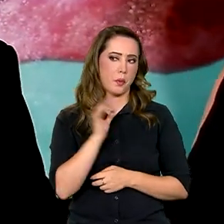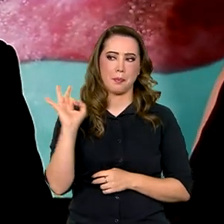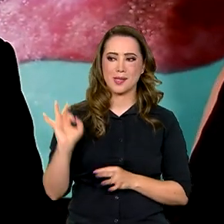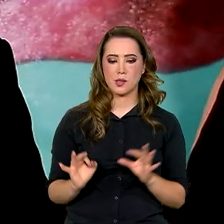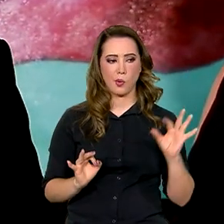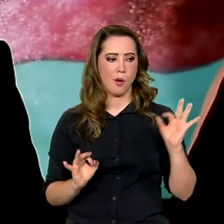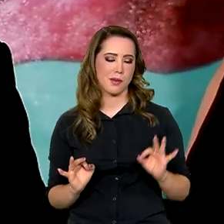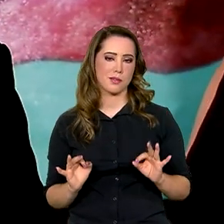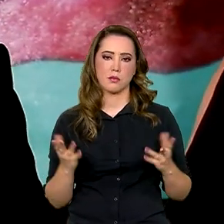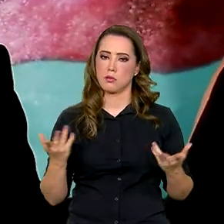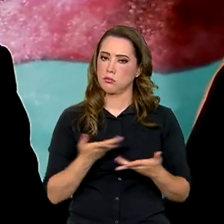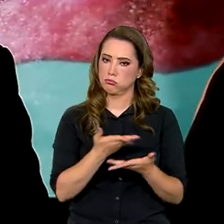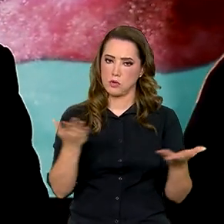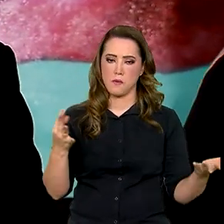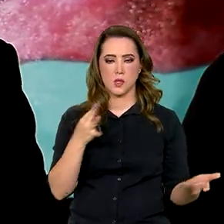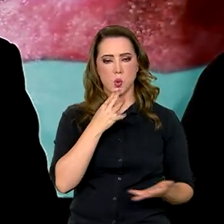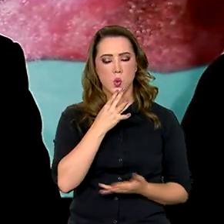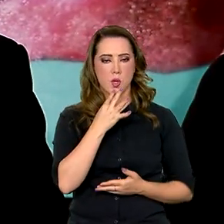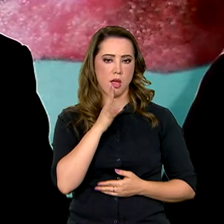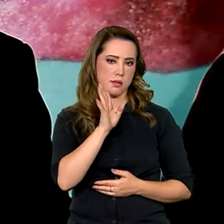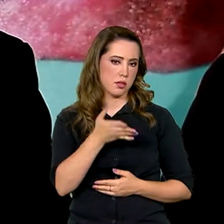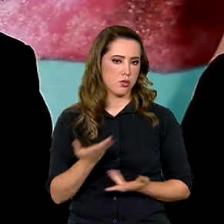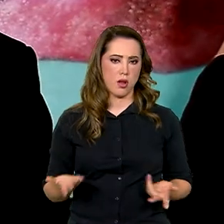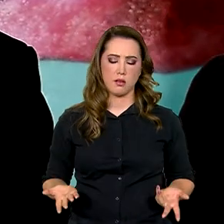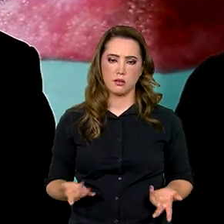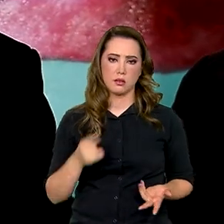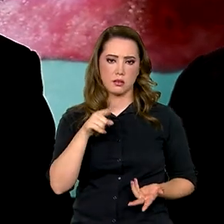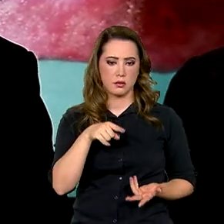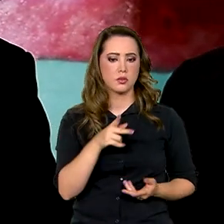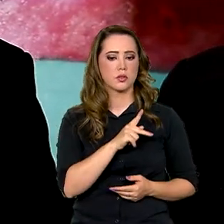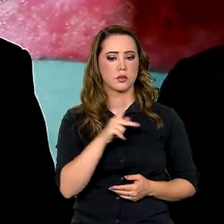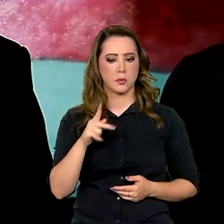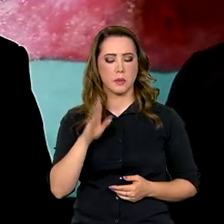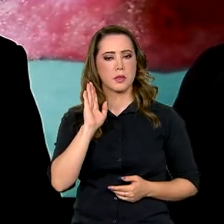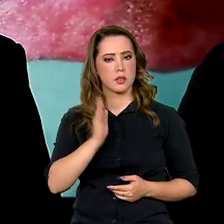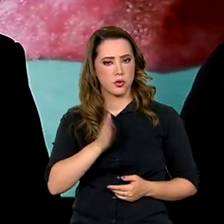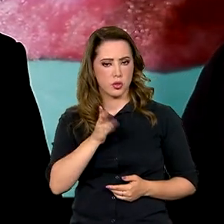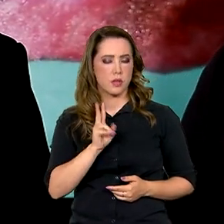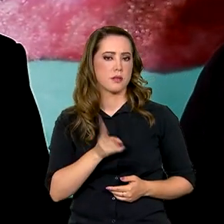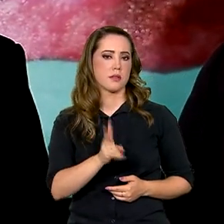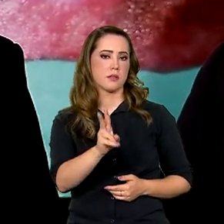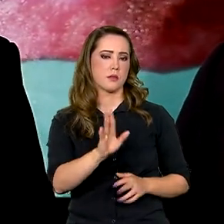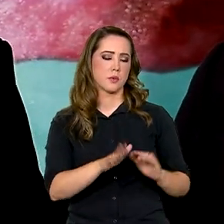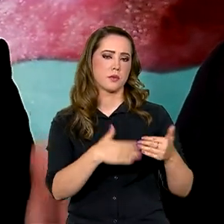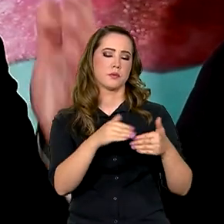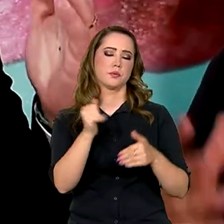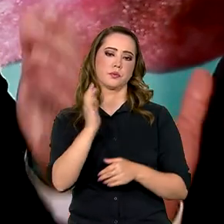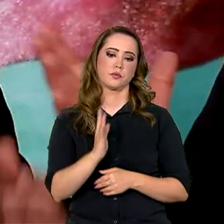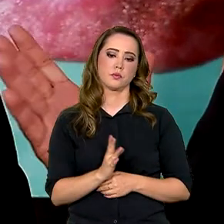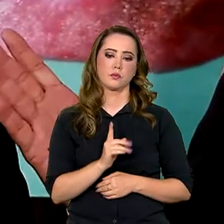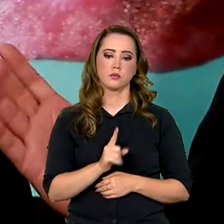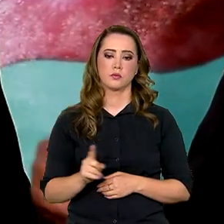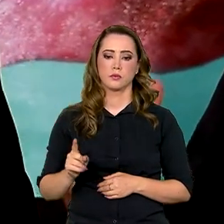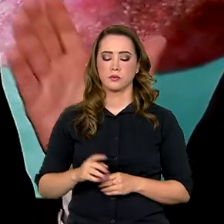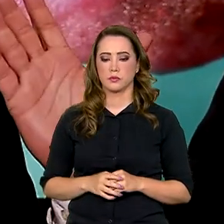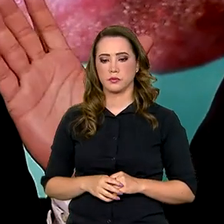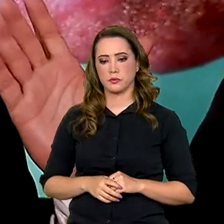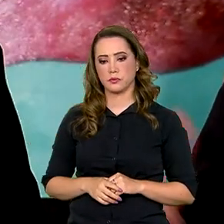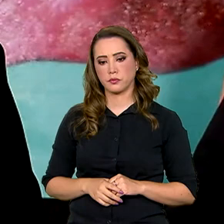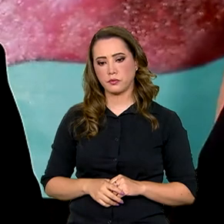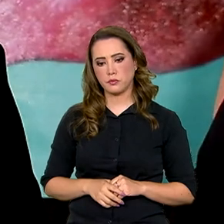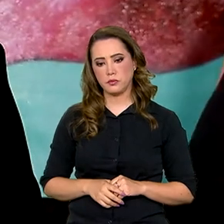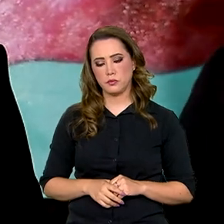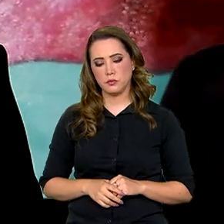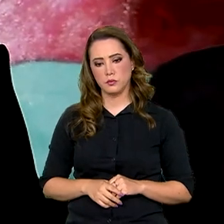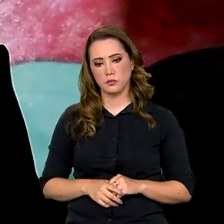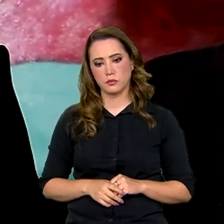isso é público notório e todo o Brasil é testemunho do que o Progressista já vem fazendo em relação ao desenvolvimento do Brasil e o painel fala né e eu gostaria